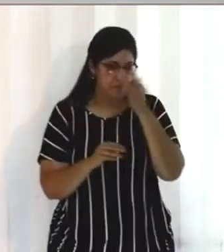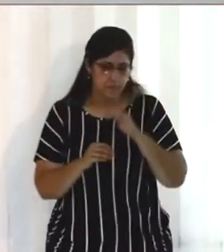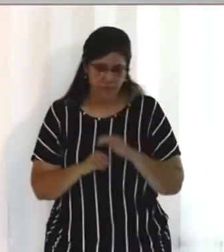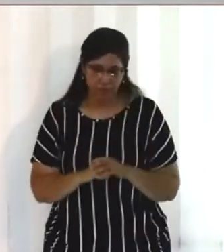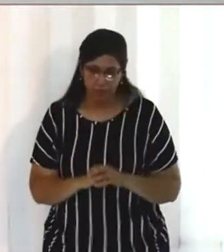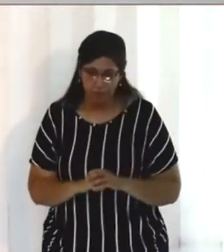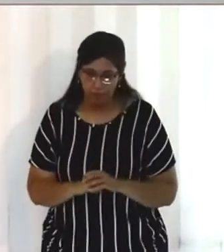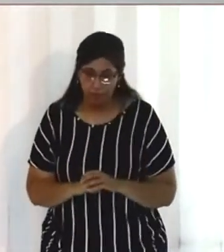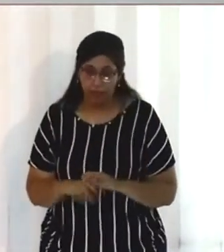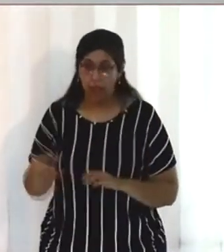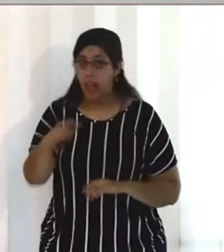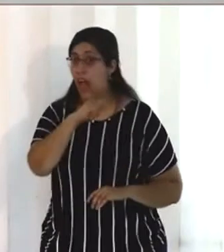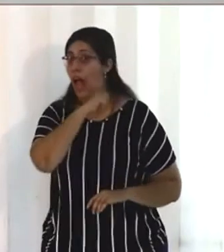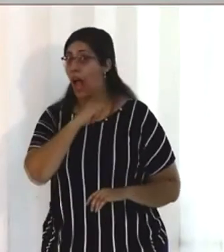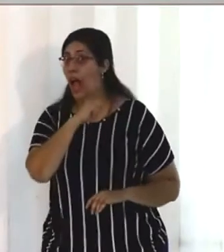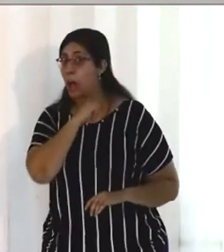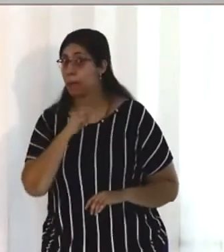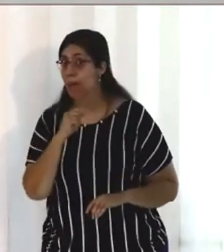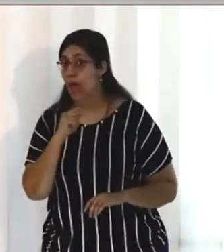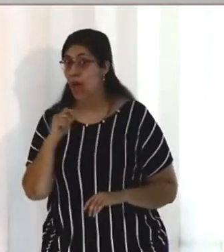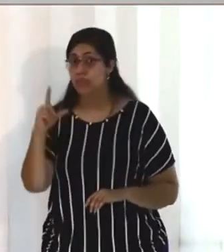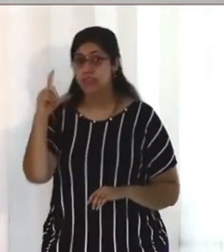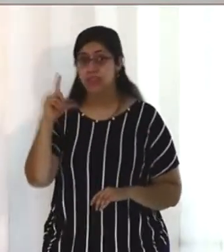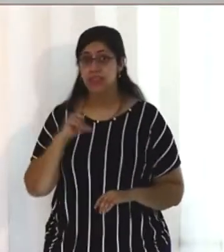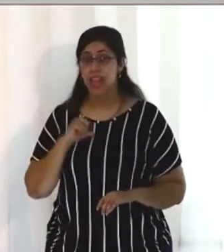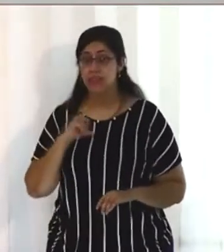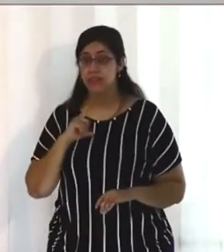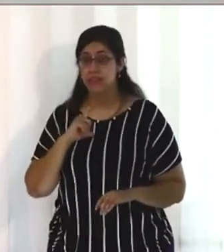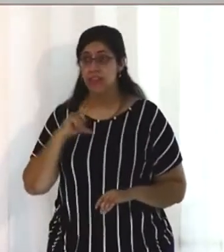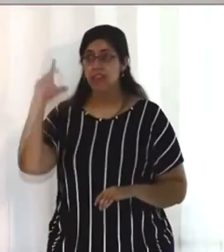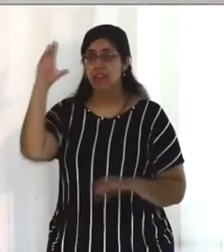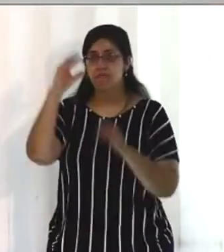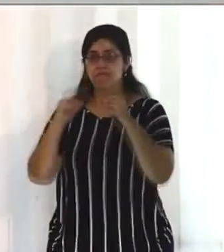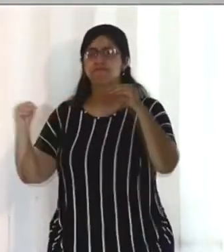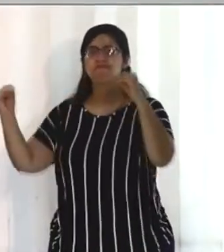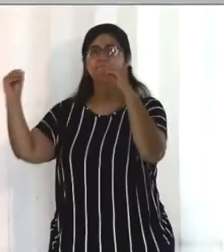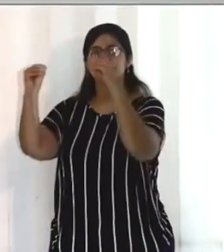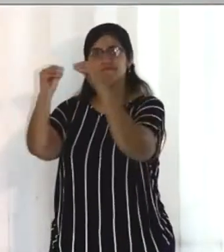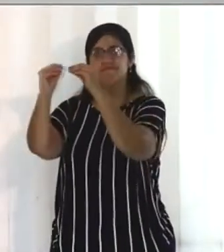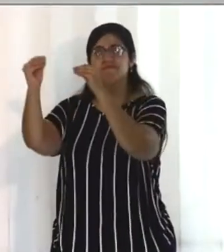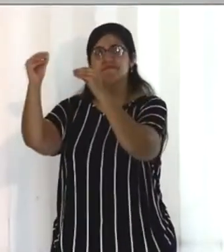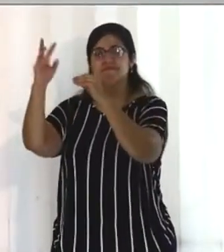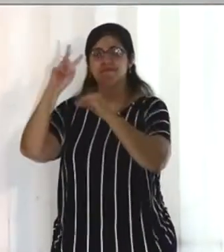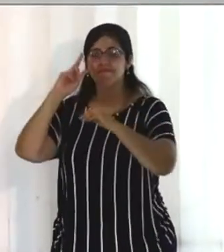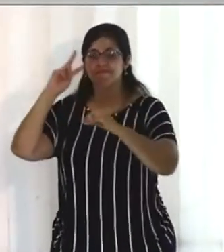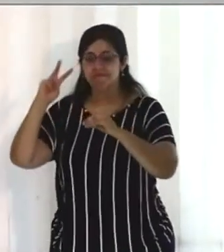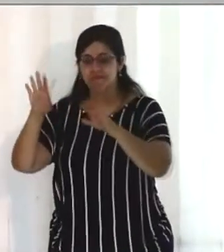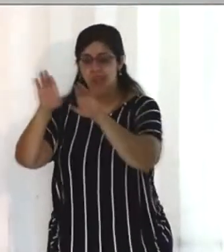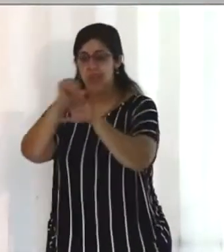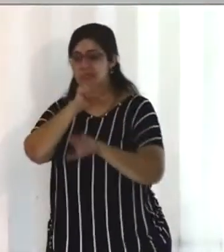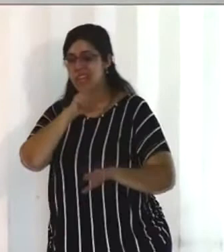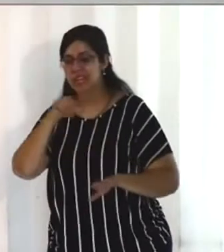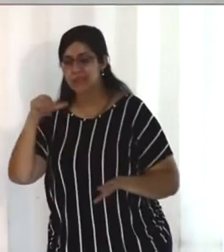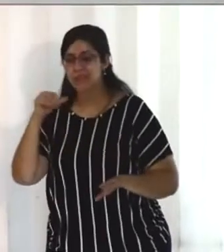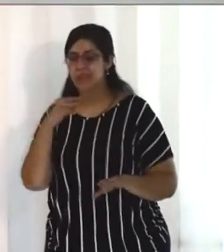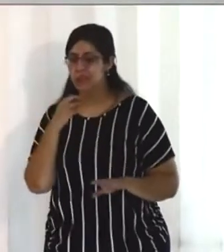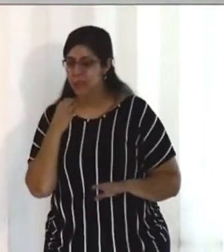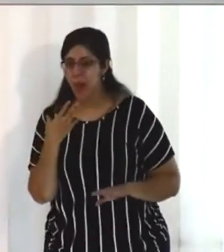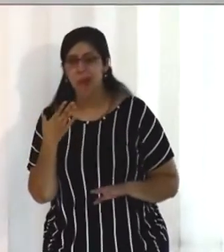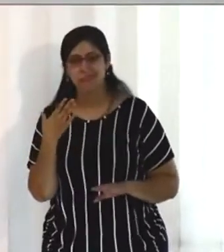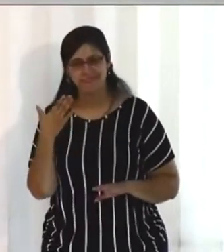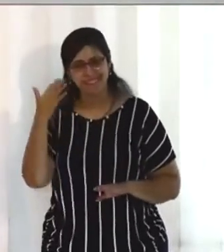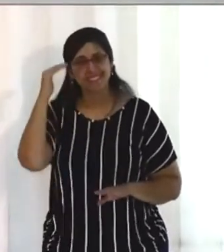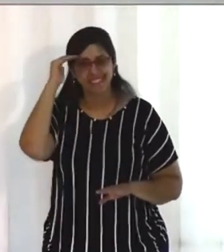de Deus. Fica evidente para nós que Deus se agradou de Abel. Não